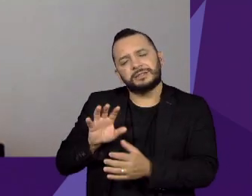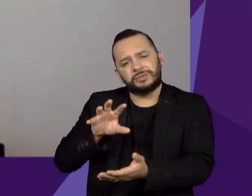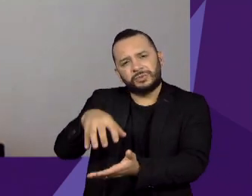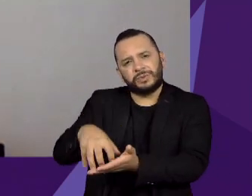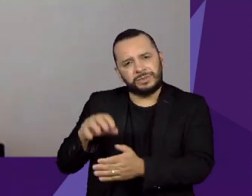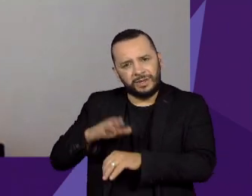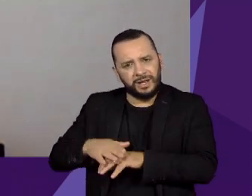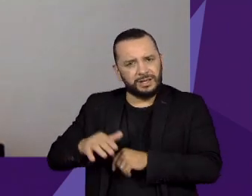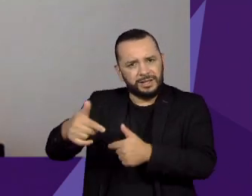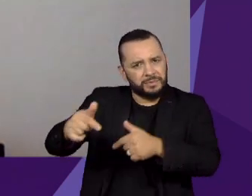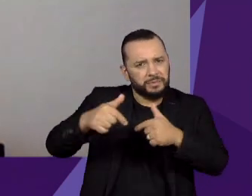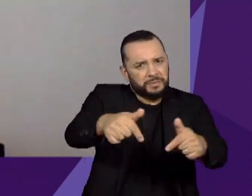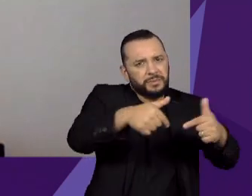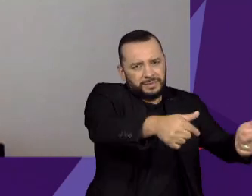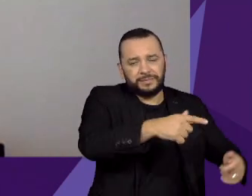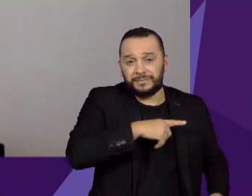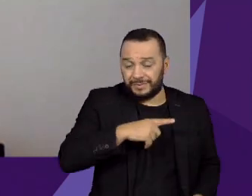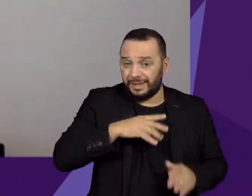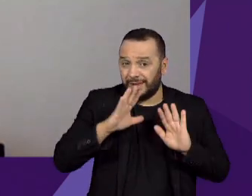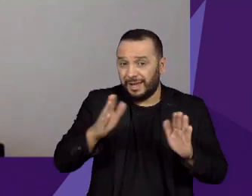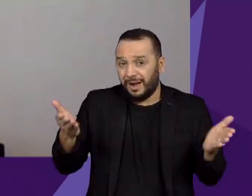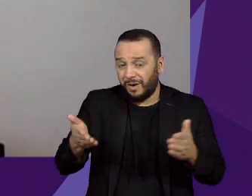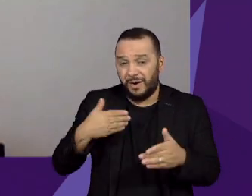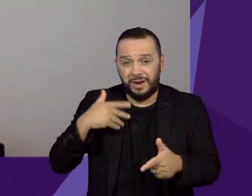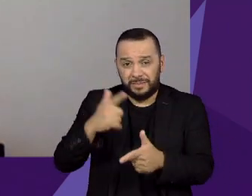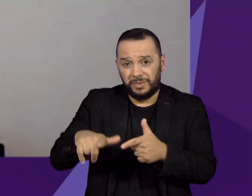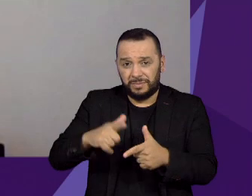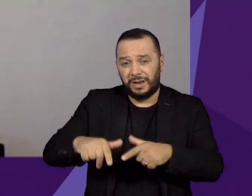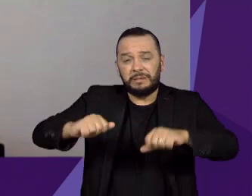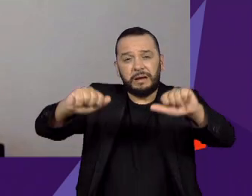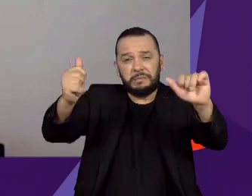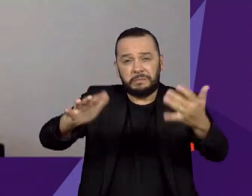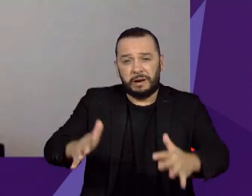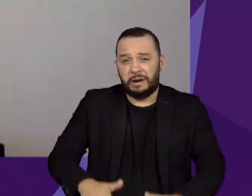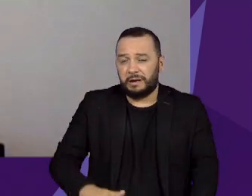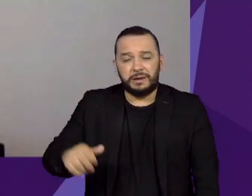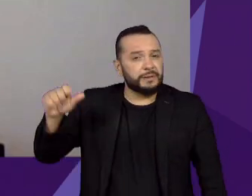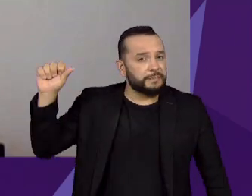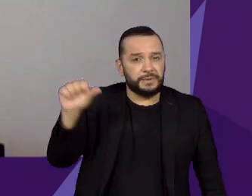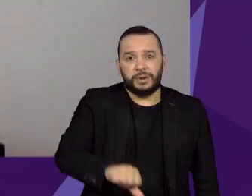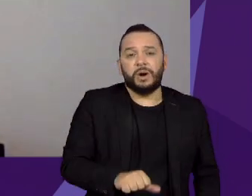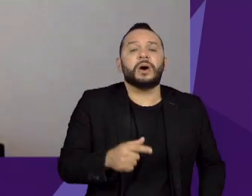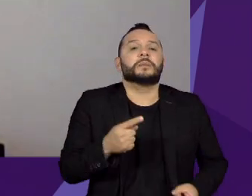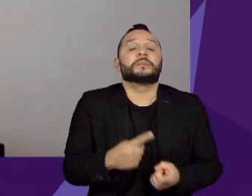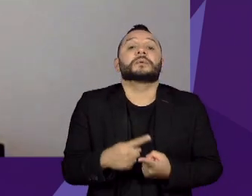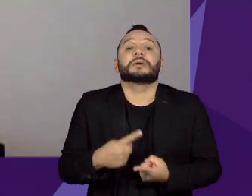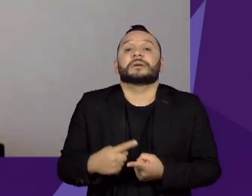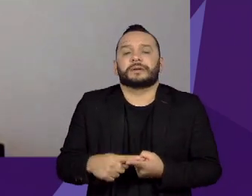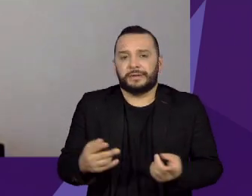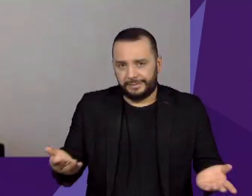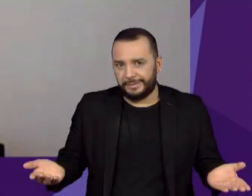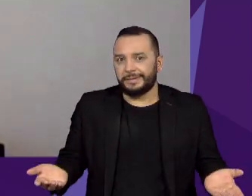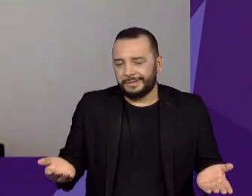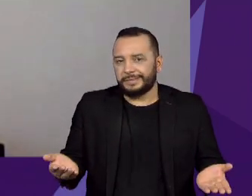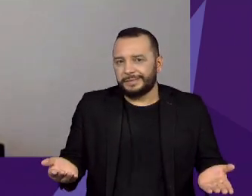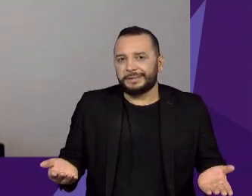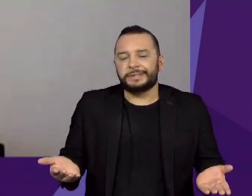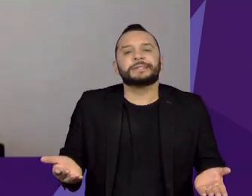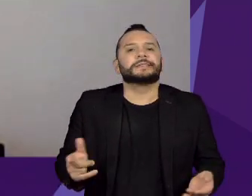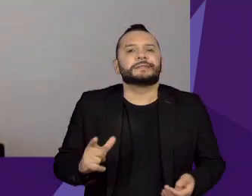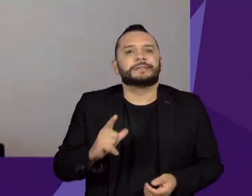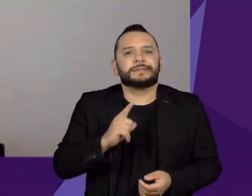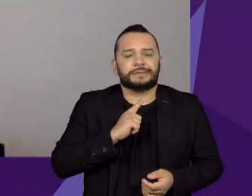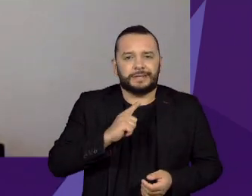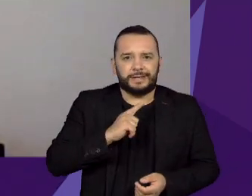dessa semana, me pareceu maior que as outras pela entrada desse componente novo dentro